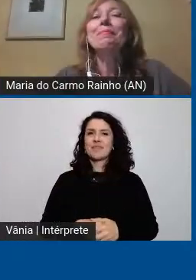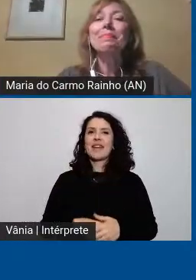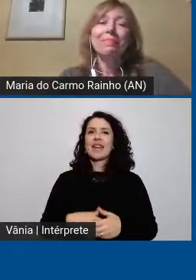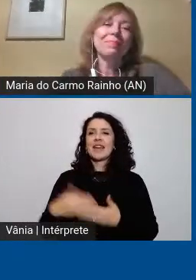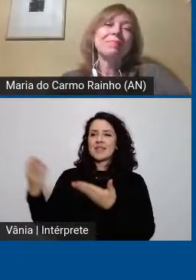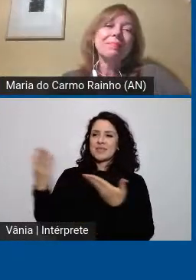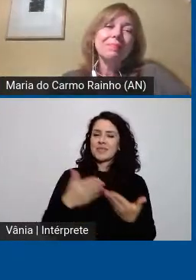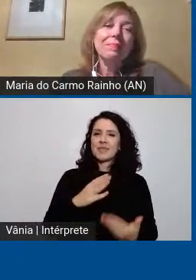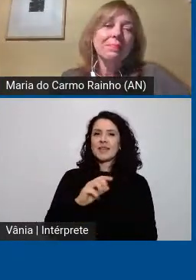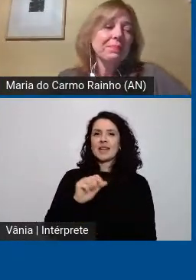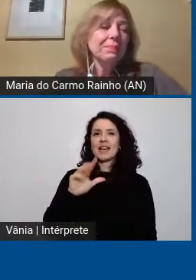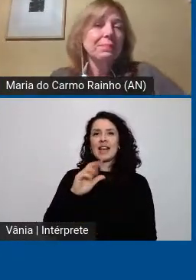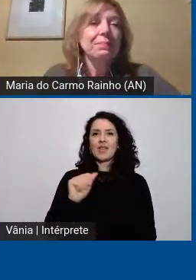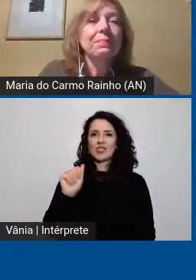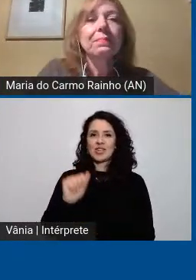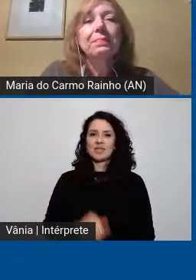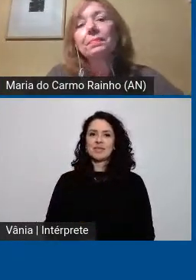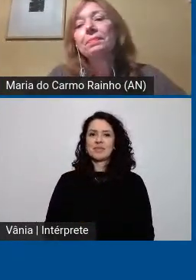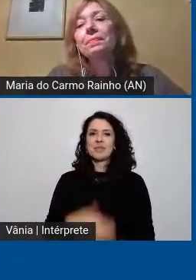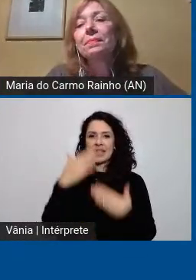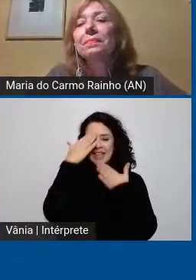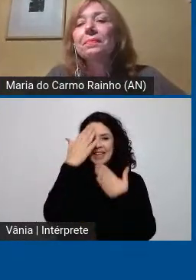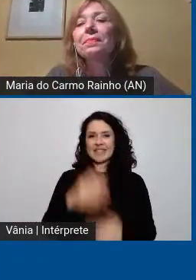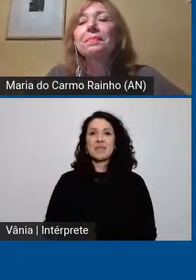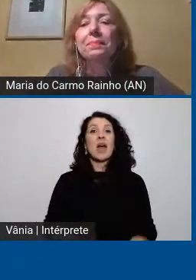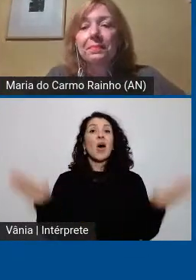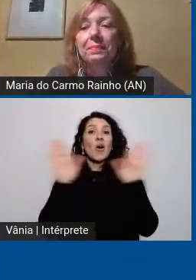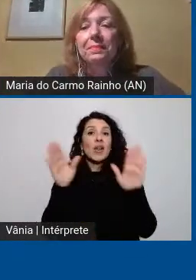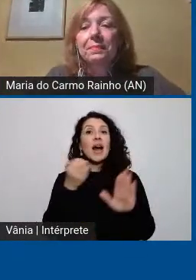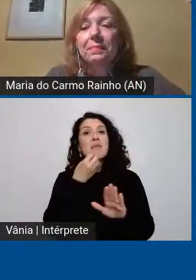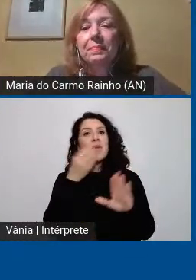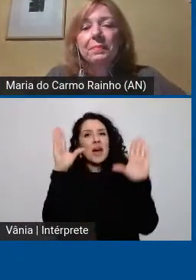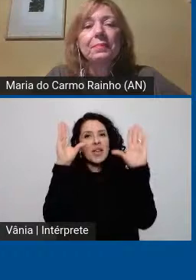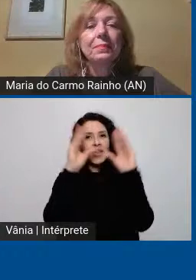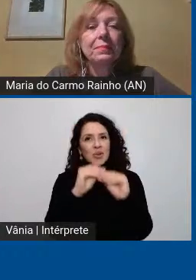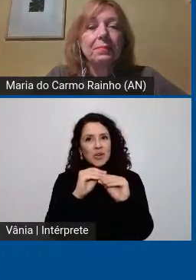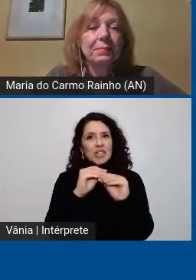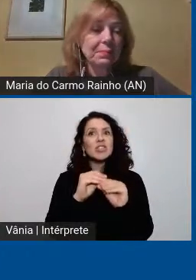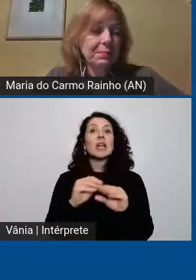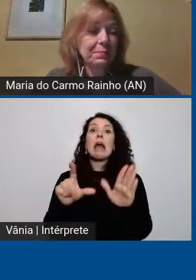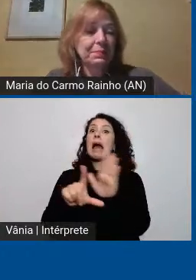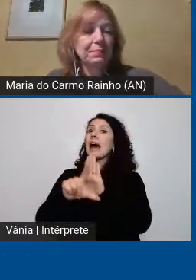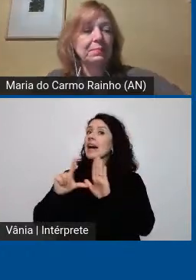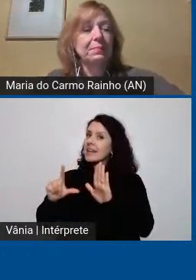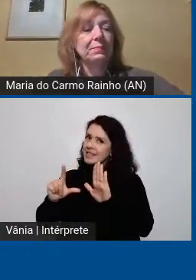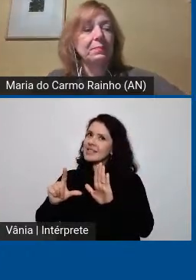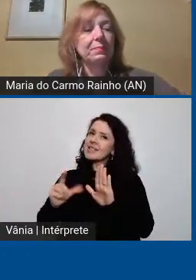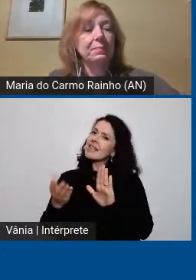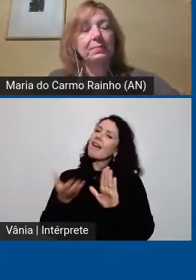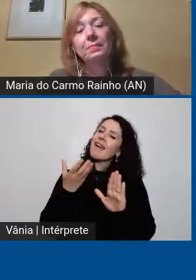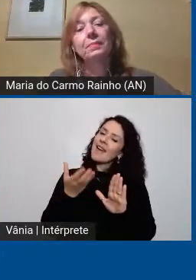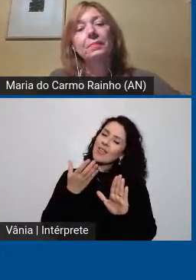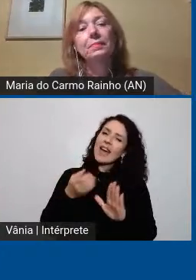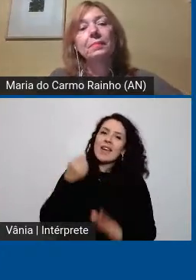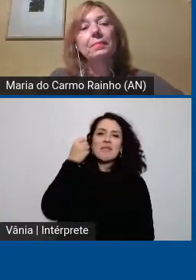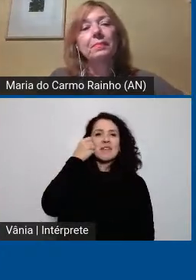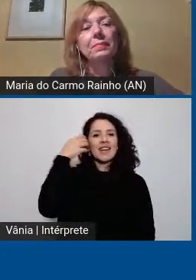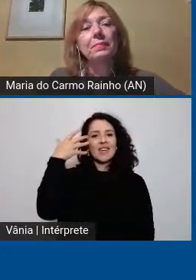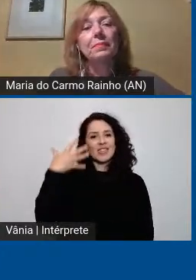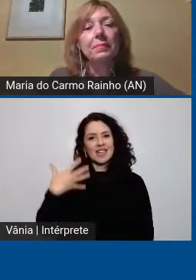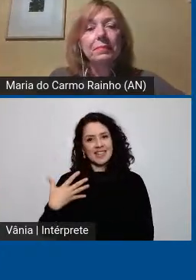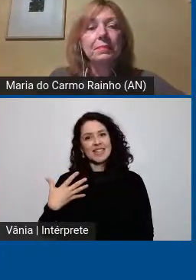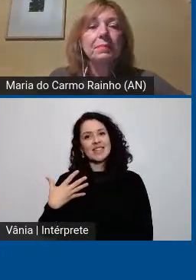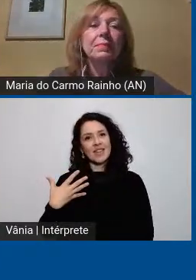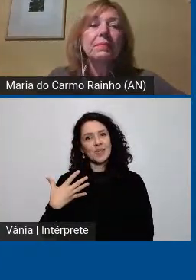Obrigada. Olá, boa noite. Antes de tudo, né, eu vou fazer, então, minha